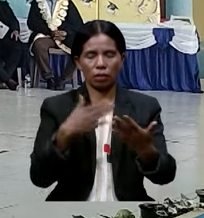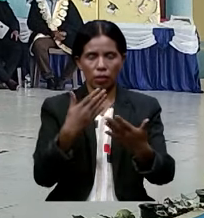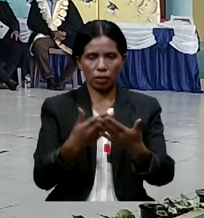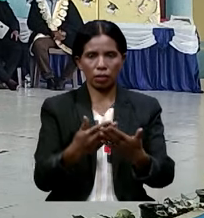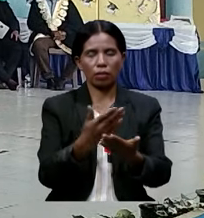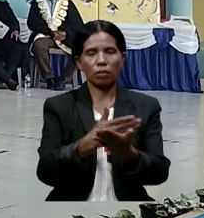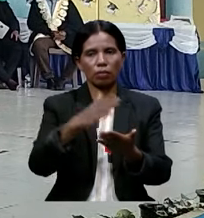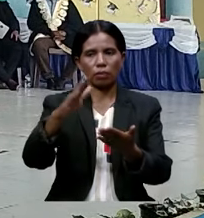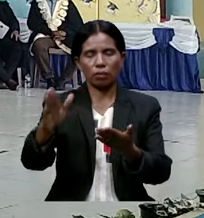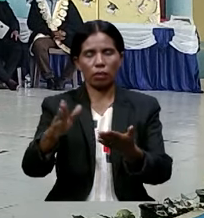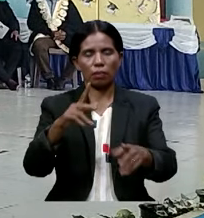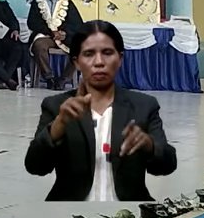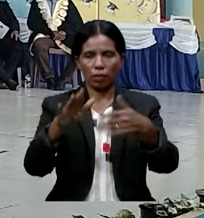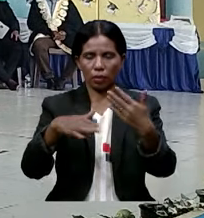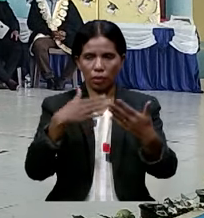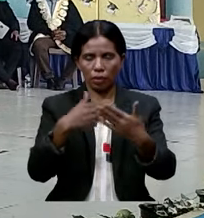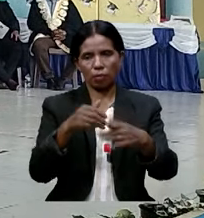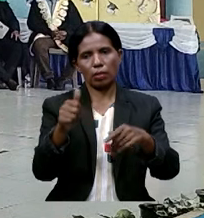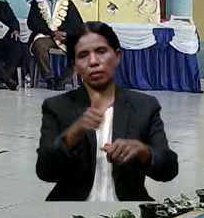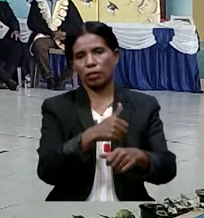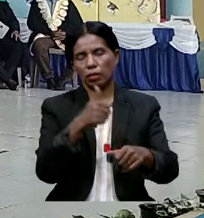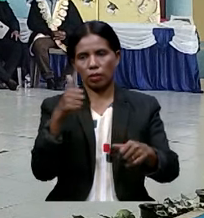partida ba oportunidade seluk ba